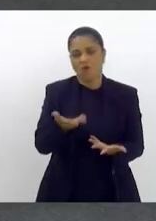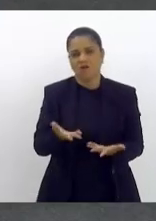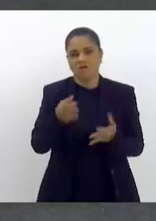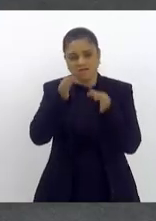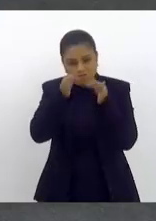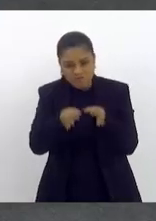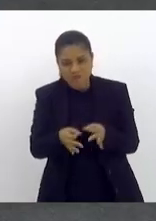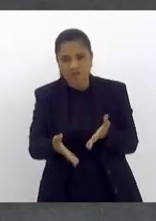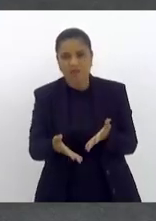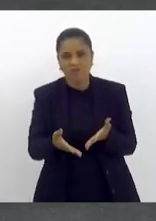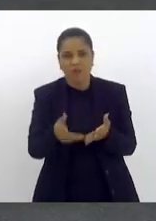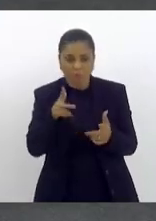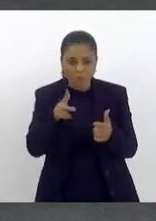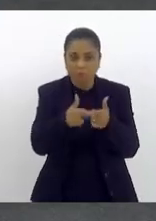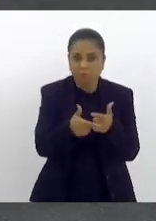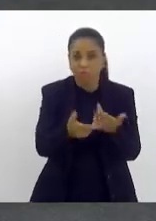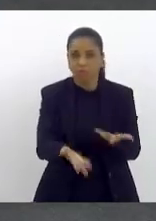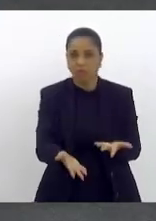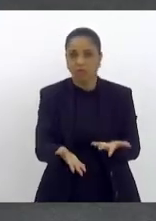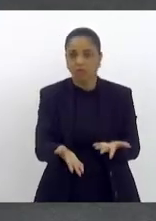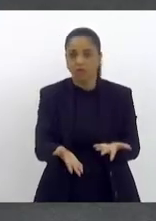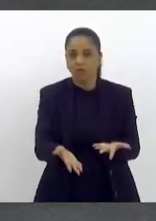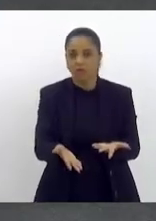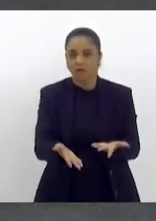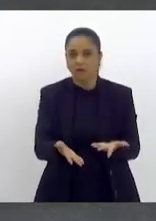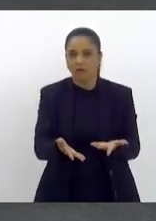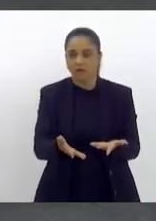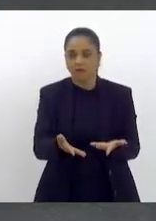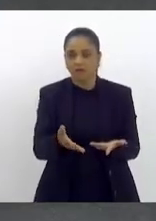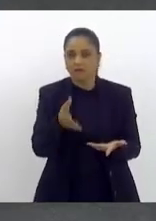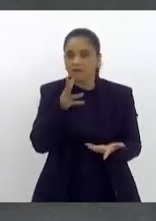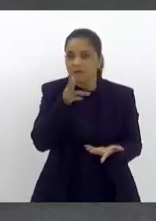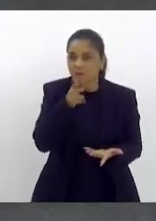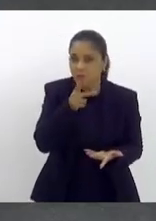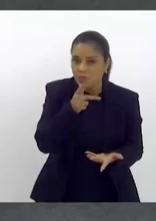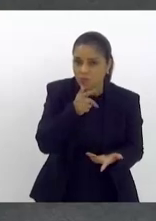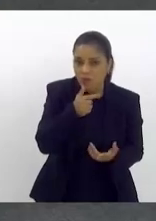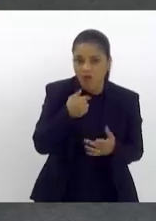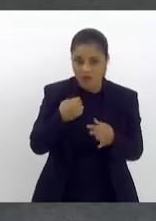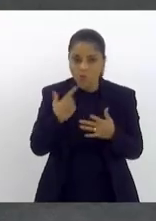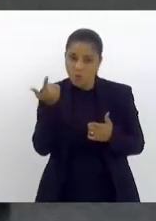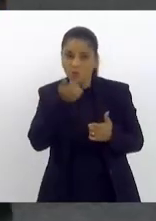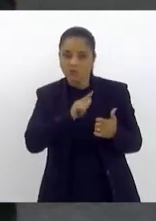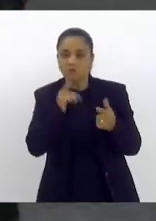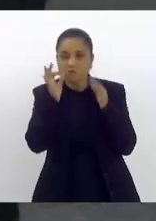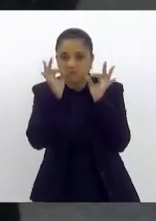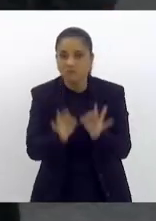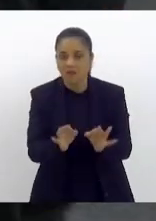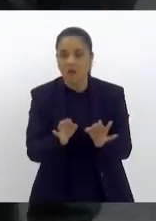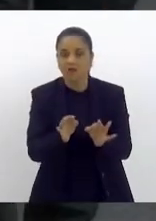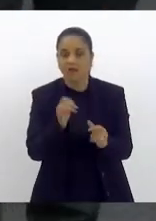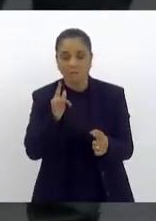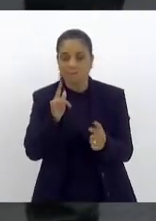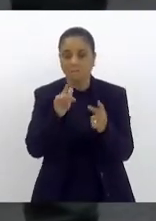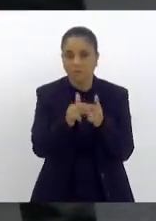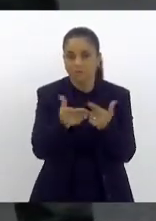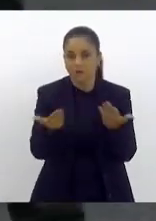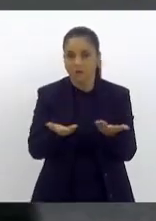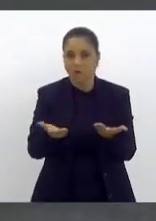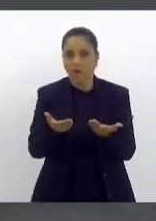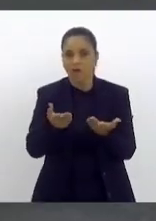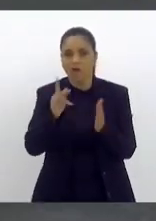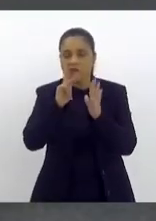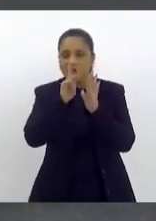faz, interrompe. Esse ano era para aprimorar o projeto e incluir os psicólogos escolares.